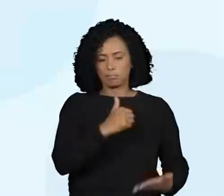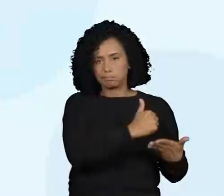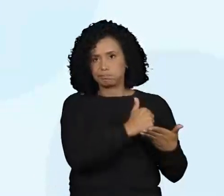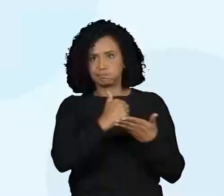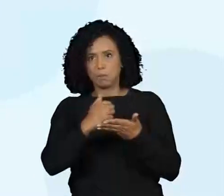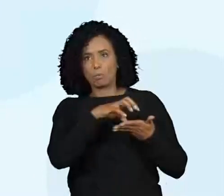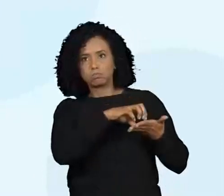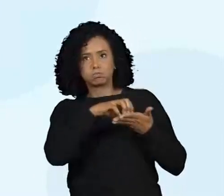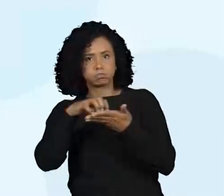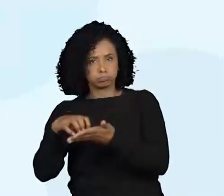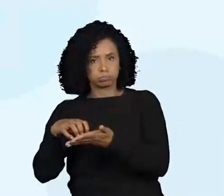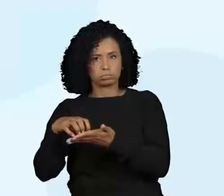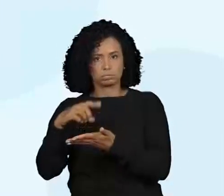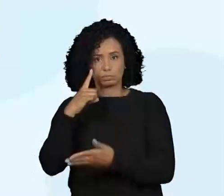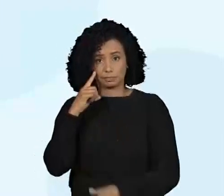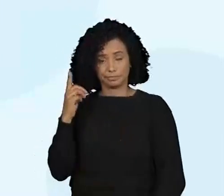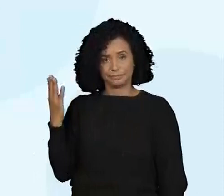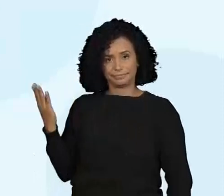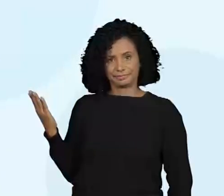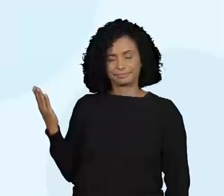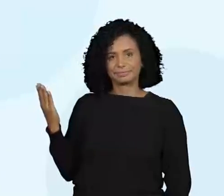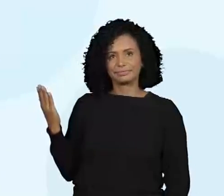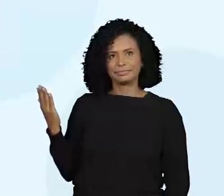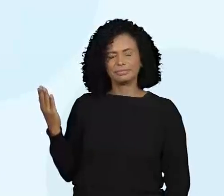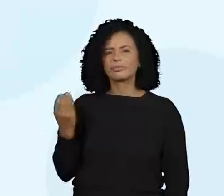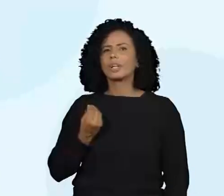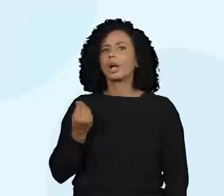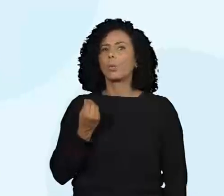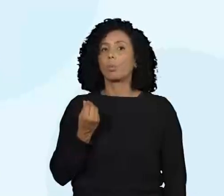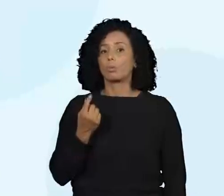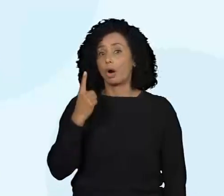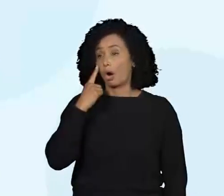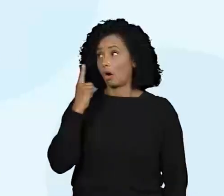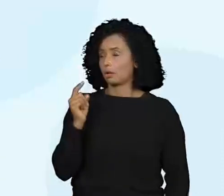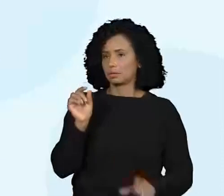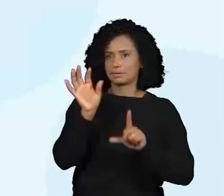realizado de um local para outro. Aí aqui a gente tem a imagem